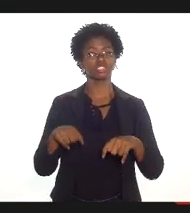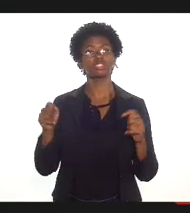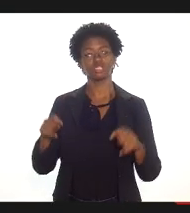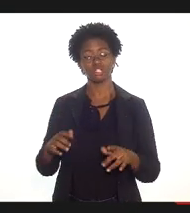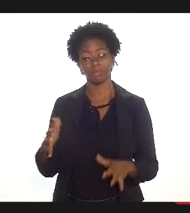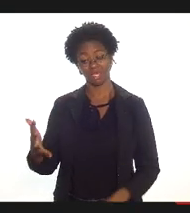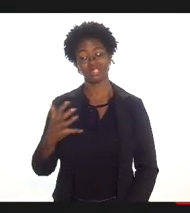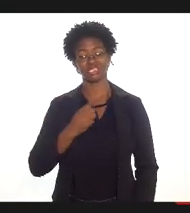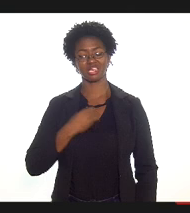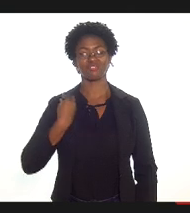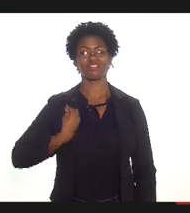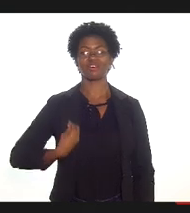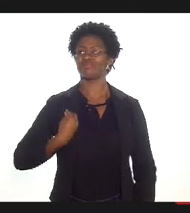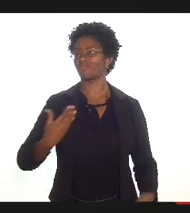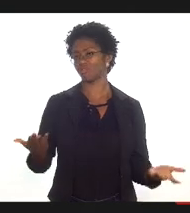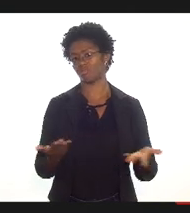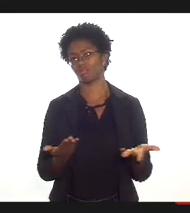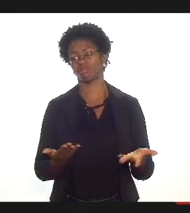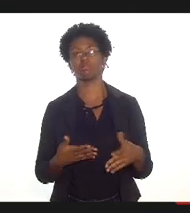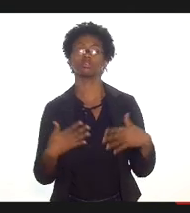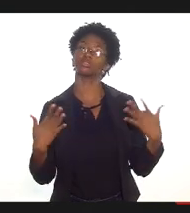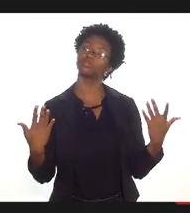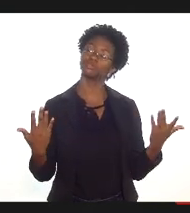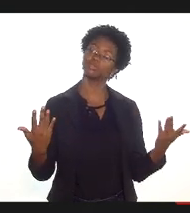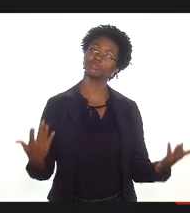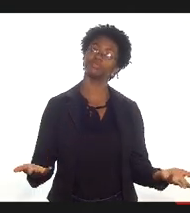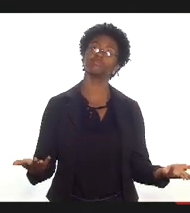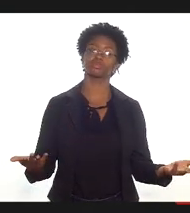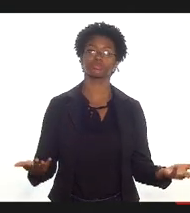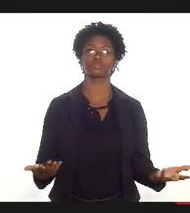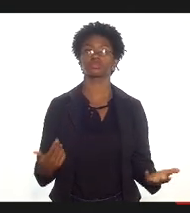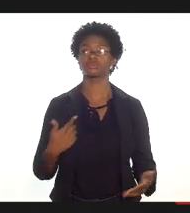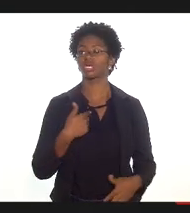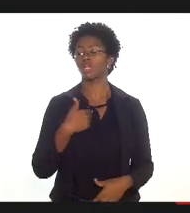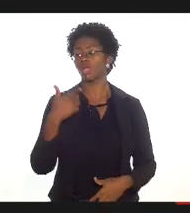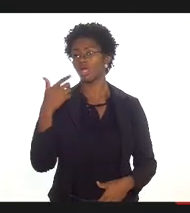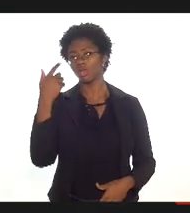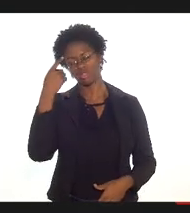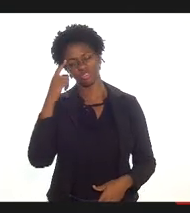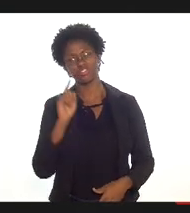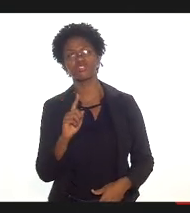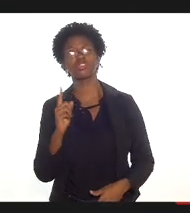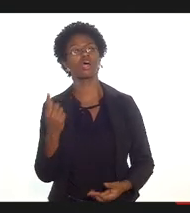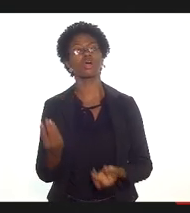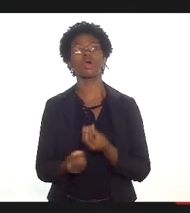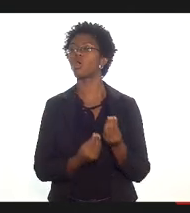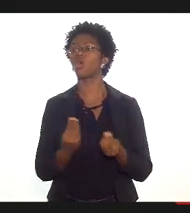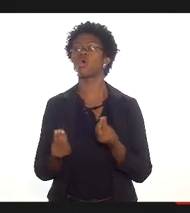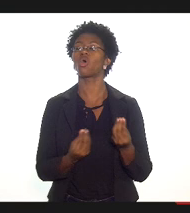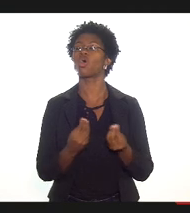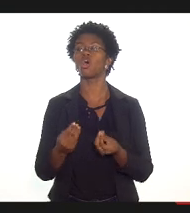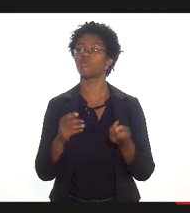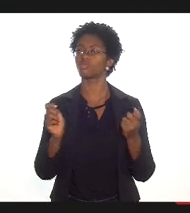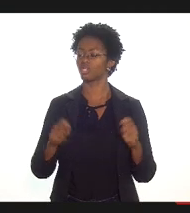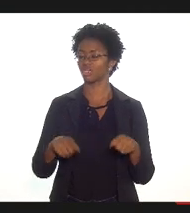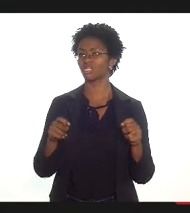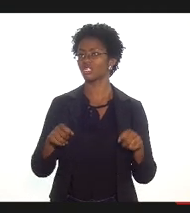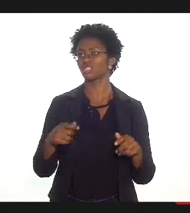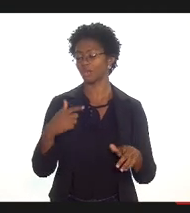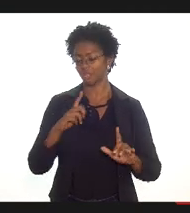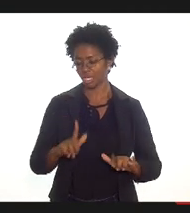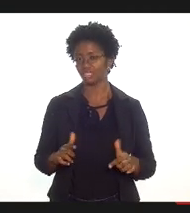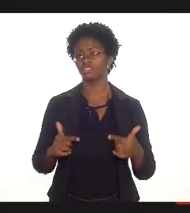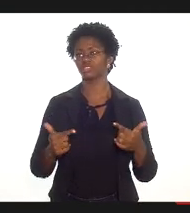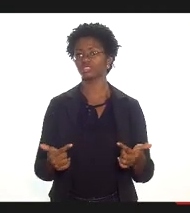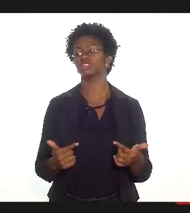salvar vidas nesse momento. Então, eu não vejo outra medida a não ser tomada,